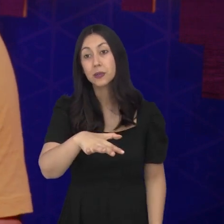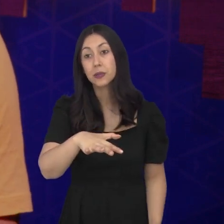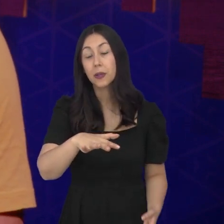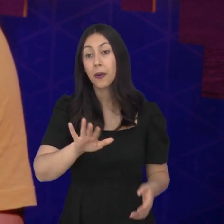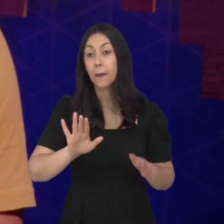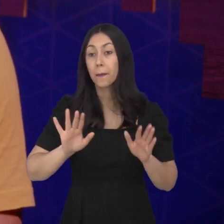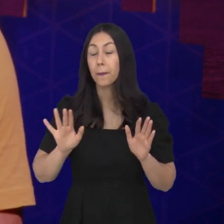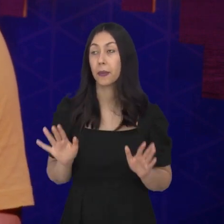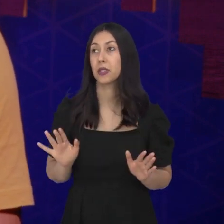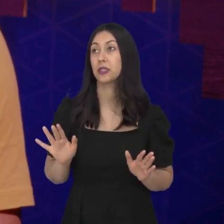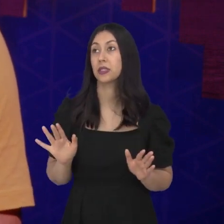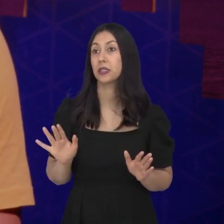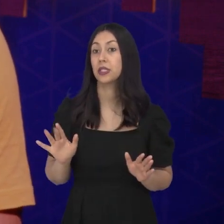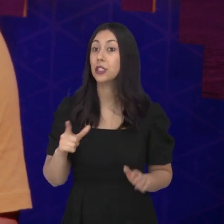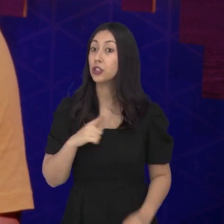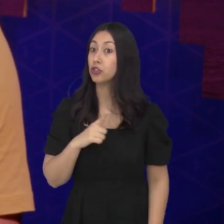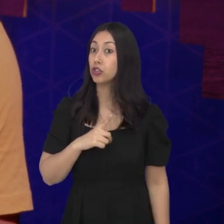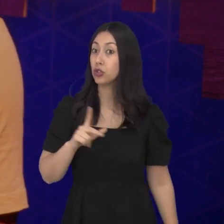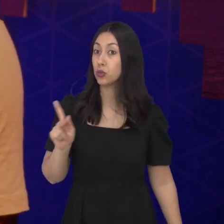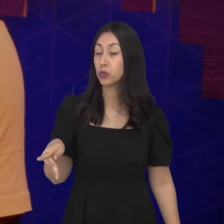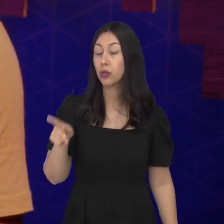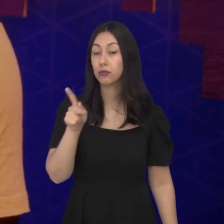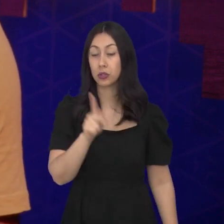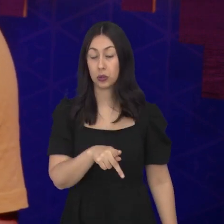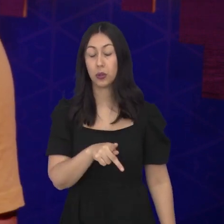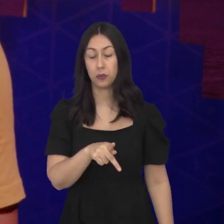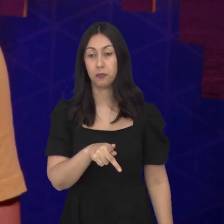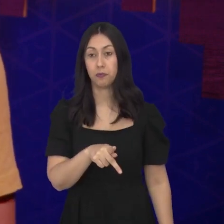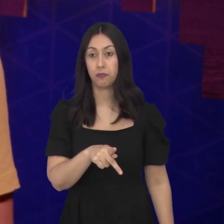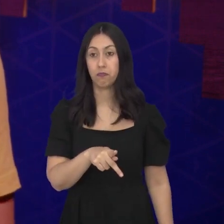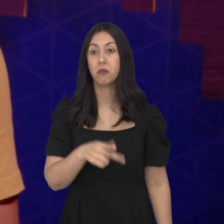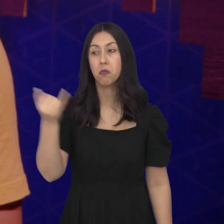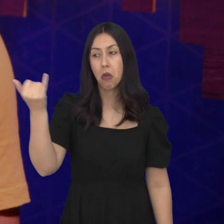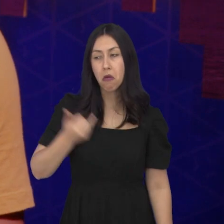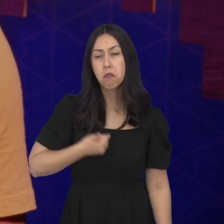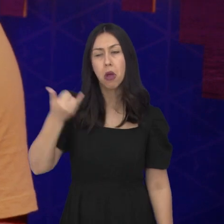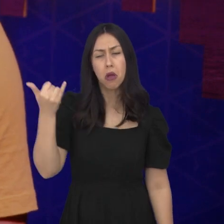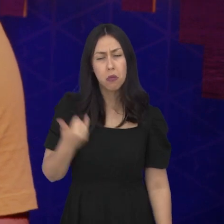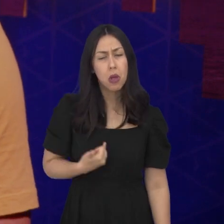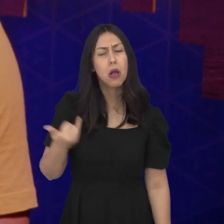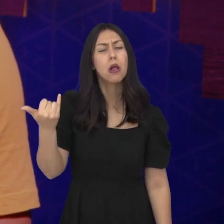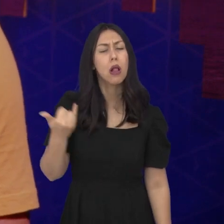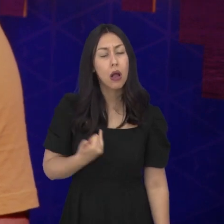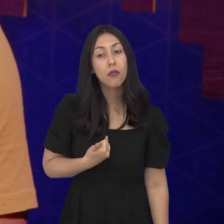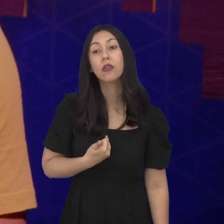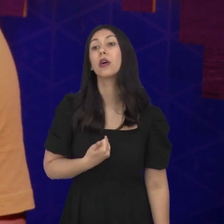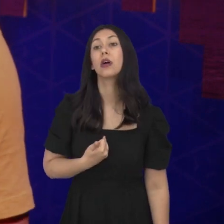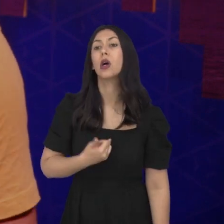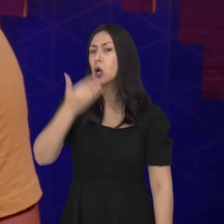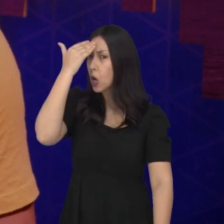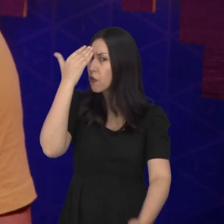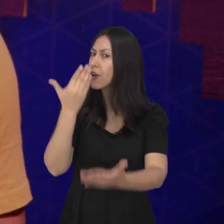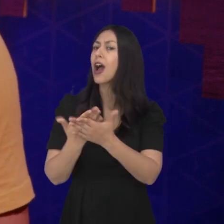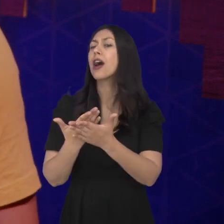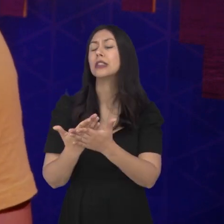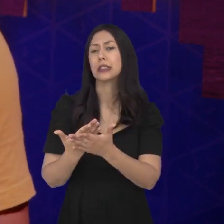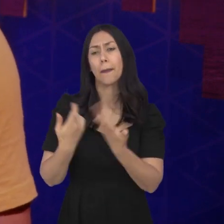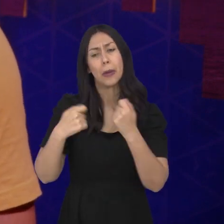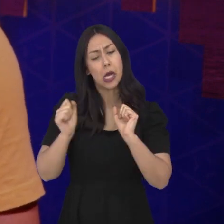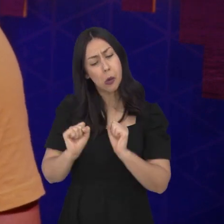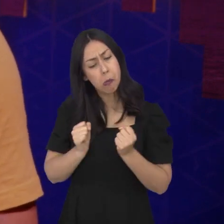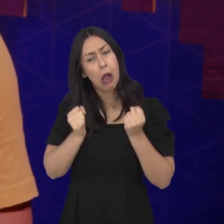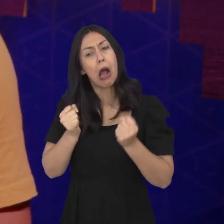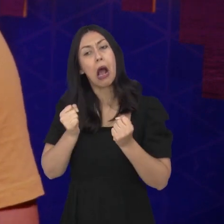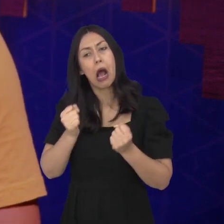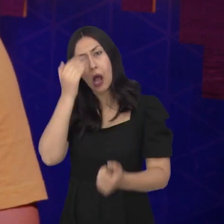Enem. E tinha um professor meu que ele falava muito pra gente ir